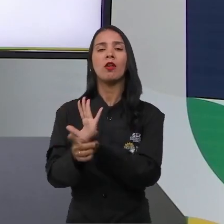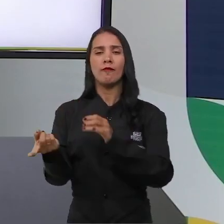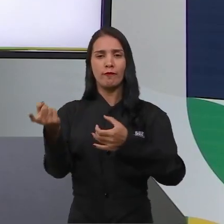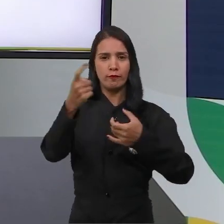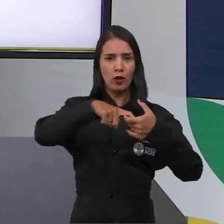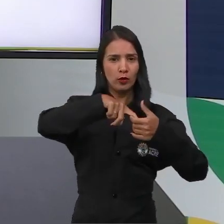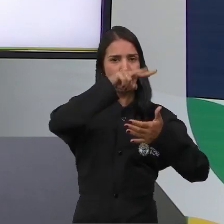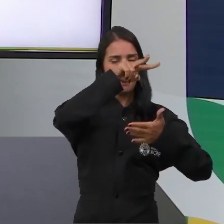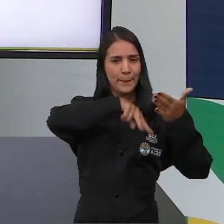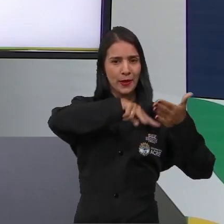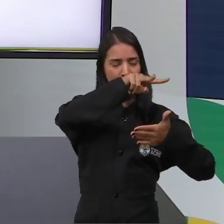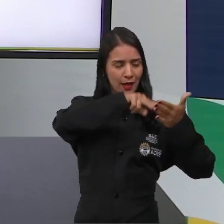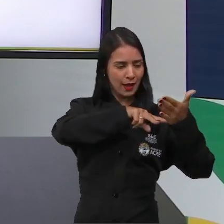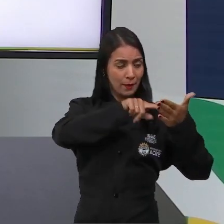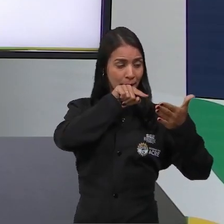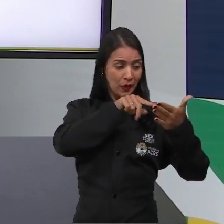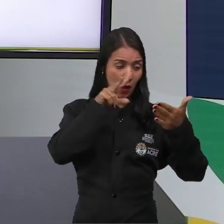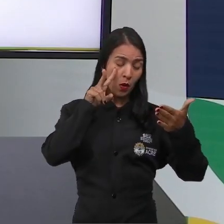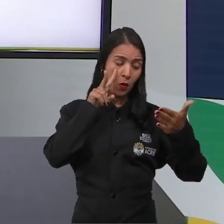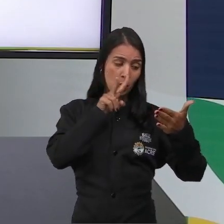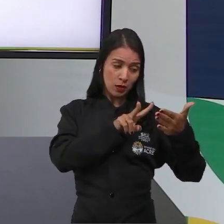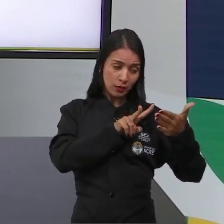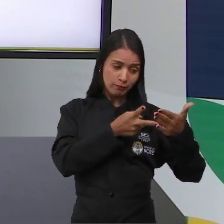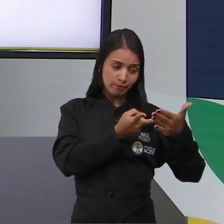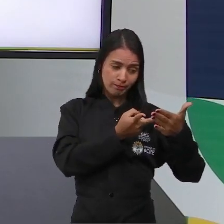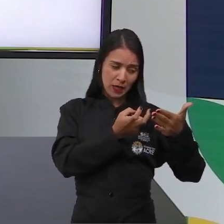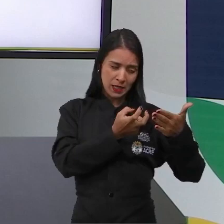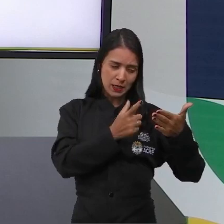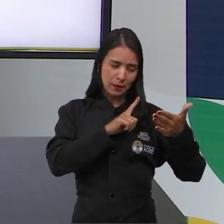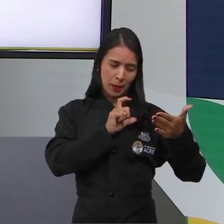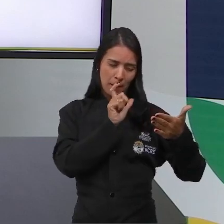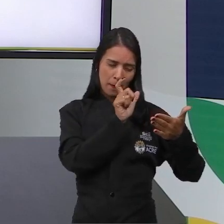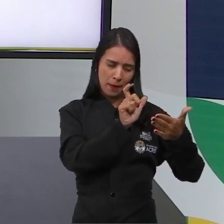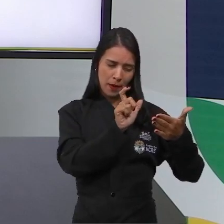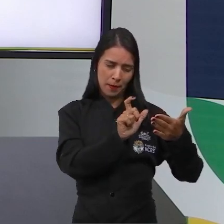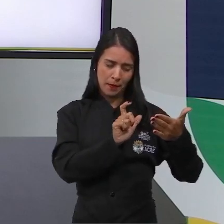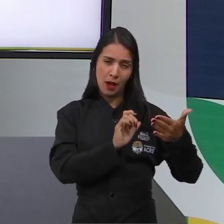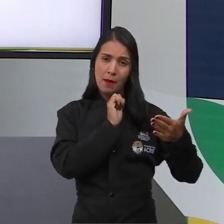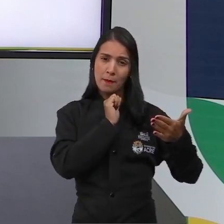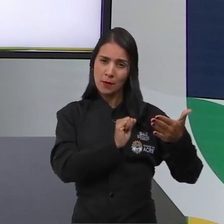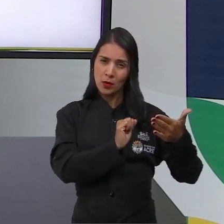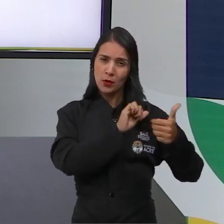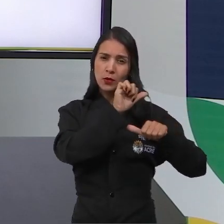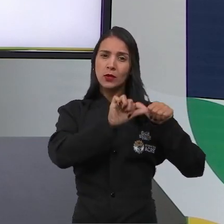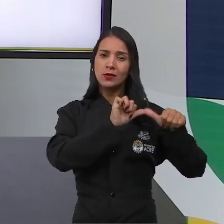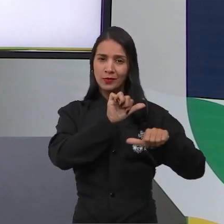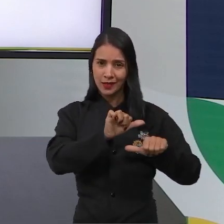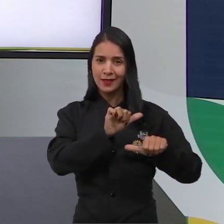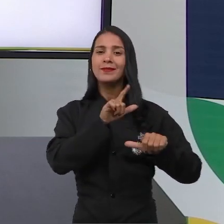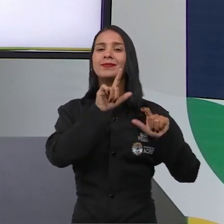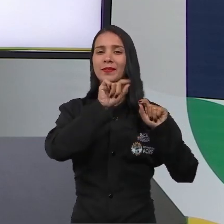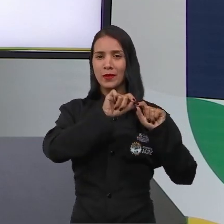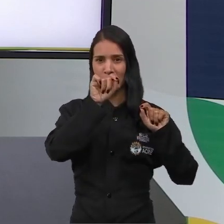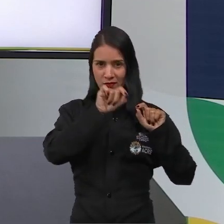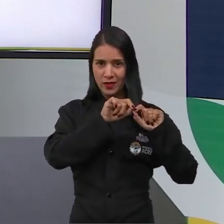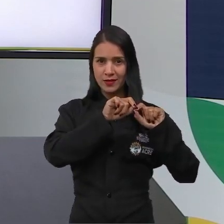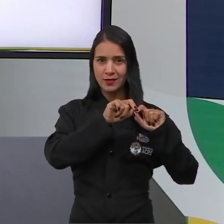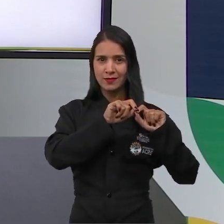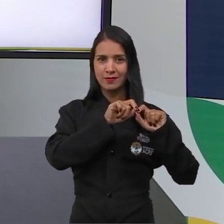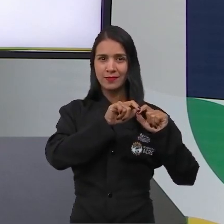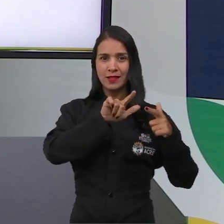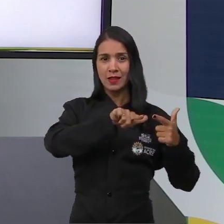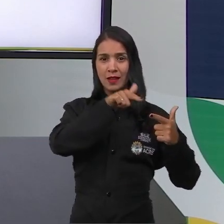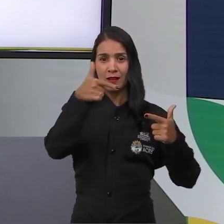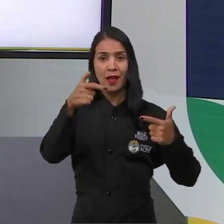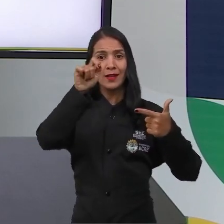identifiquei algumas partes ali problemáticas acerca da coerência, acerca da coesão. Como é que eu vou fazer isso? Como eu vou